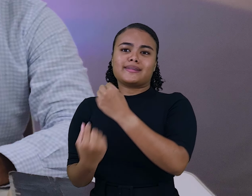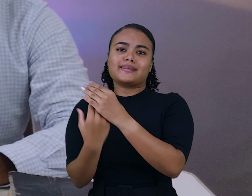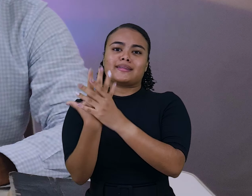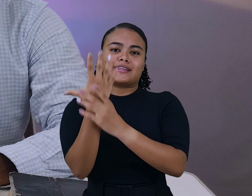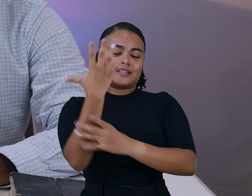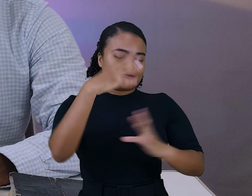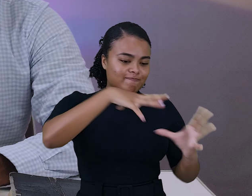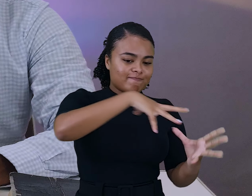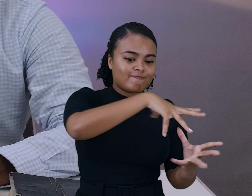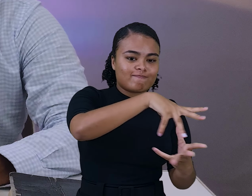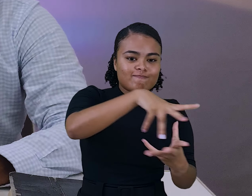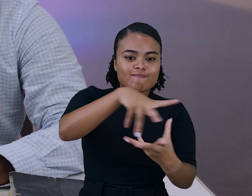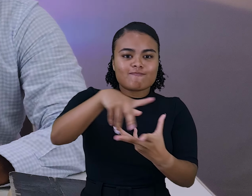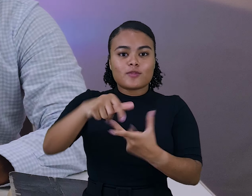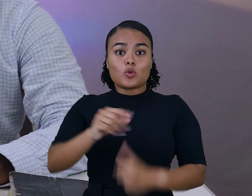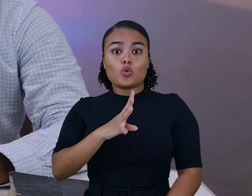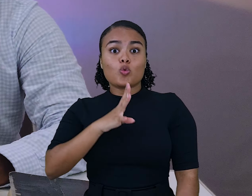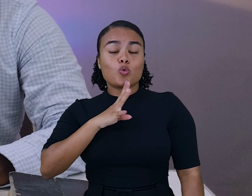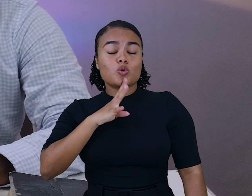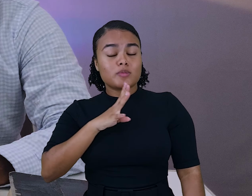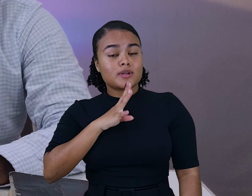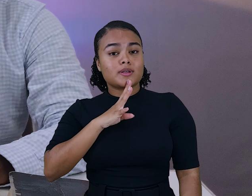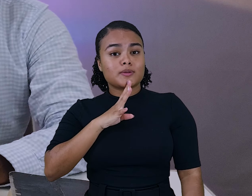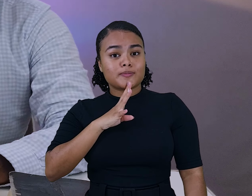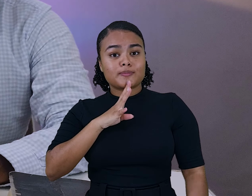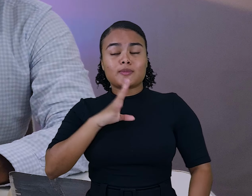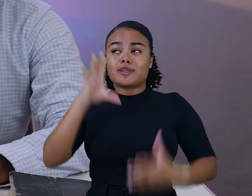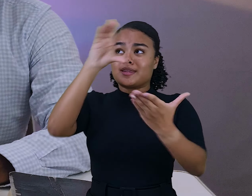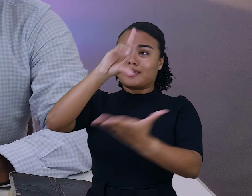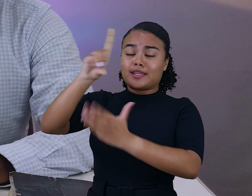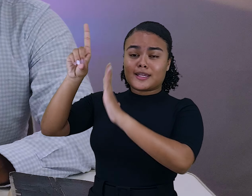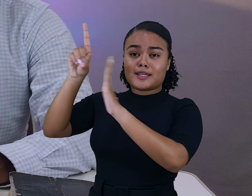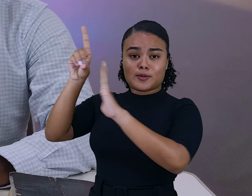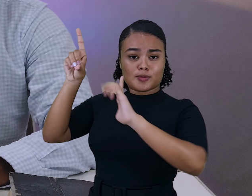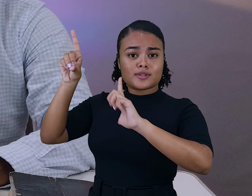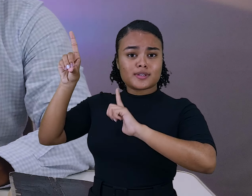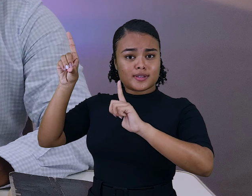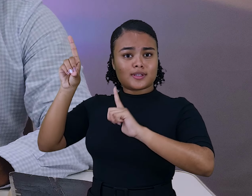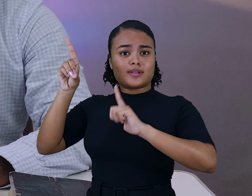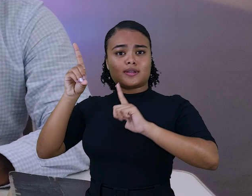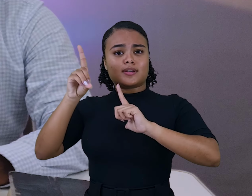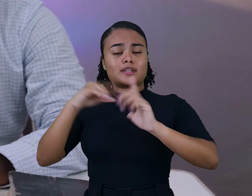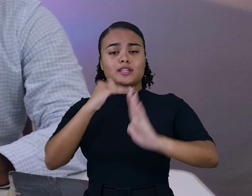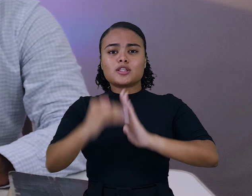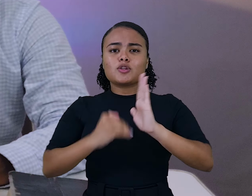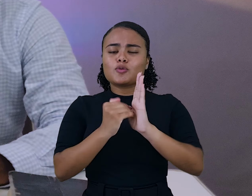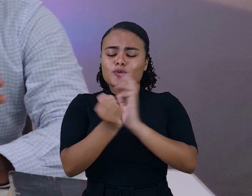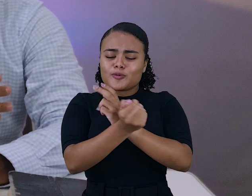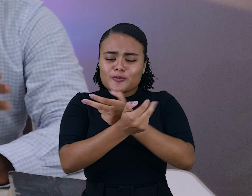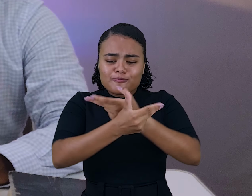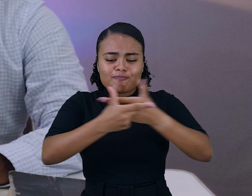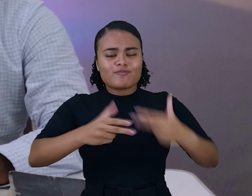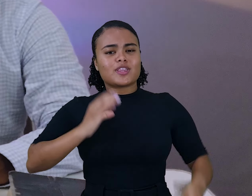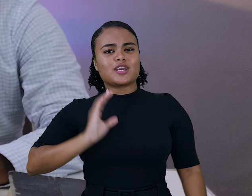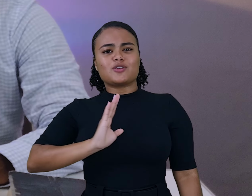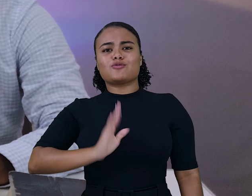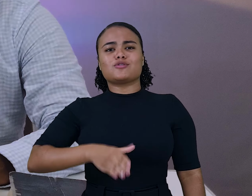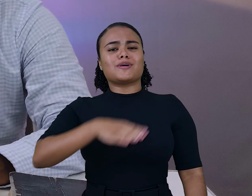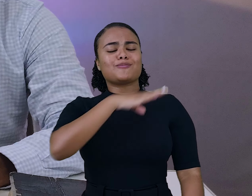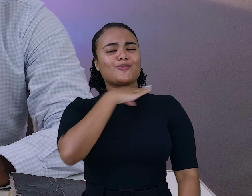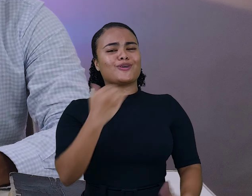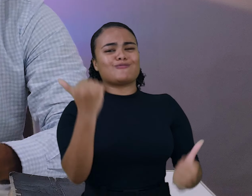fundação do mundo. Então, na presciência de Deus, que é o conhecimento prévio que Deus tem de todas as coisas, Cristo já